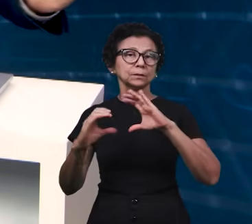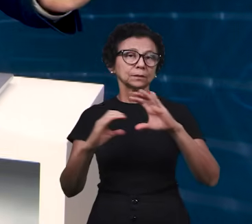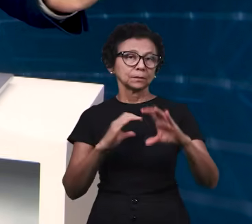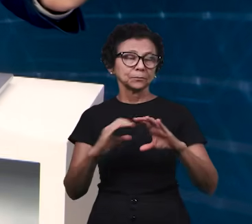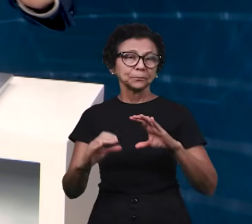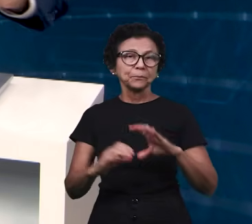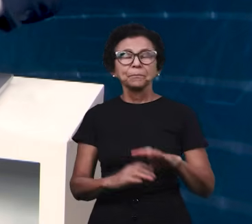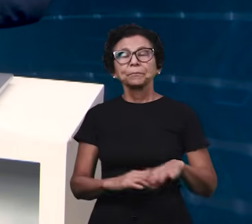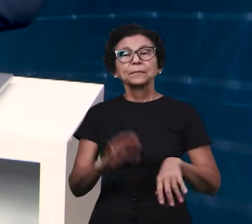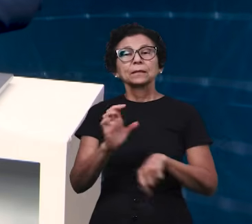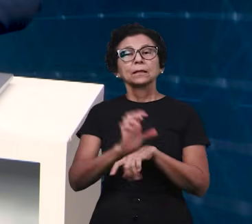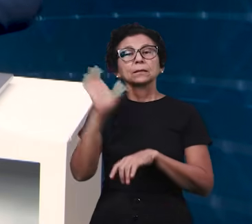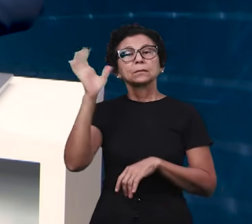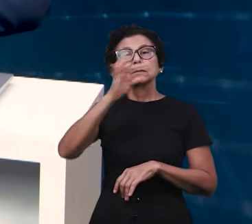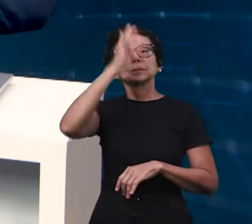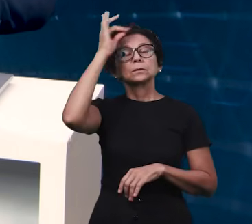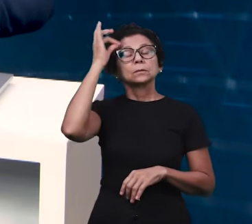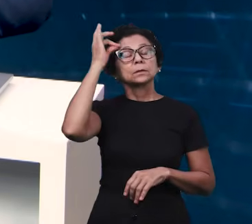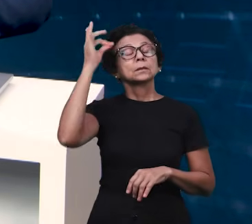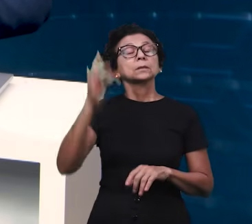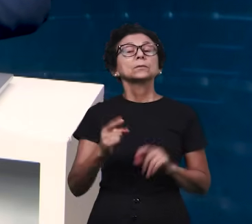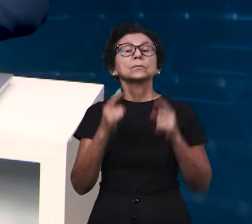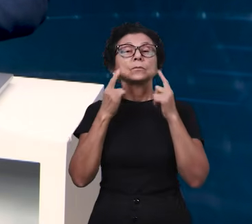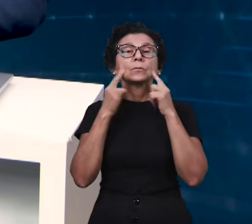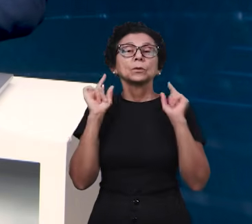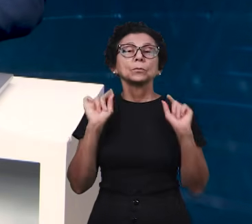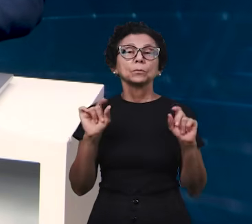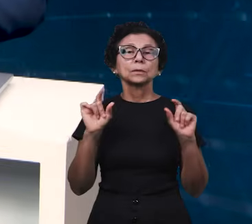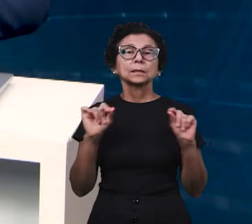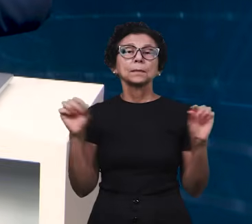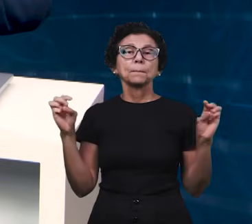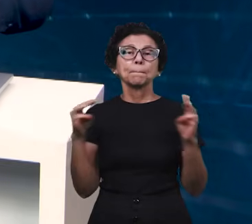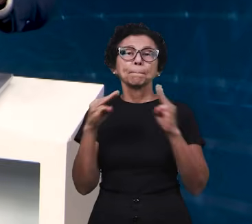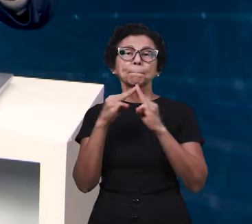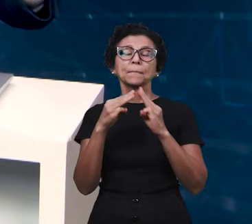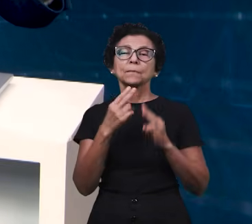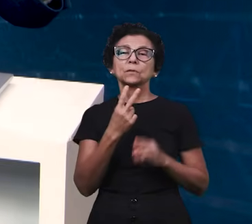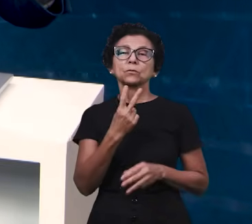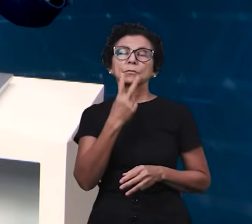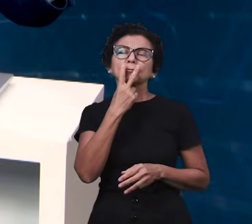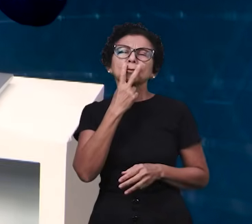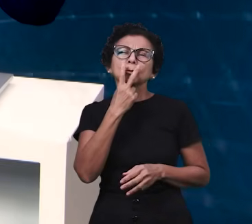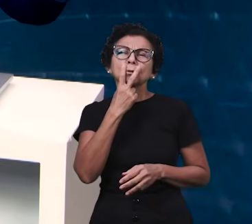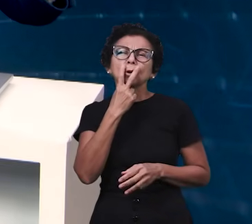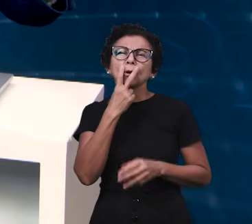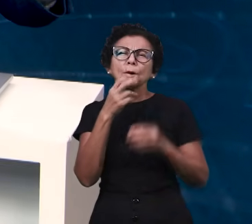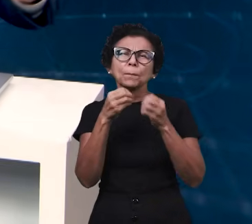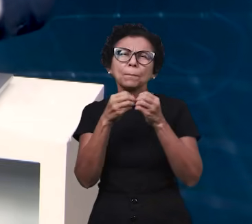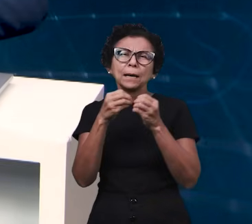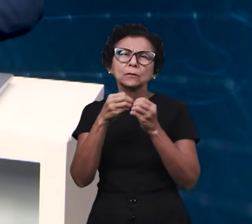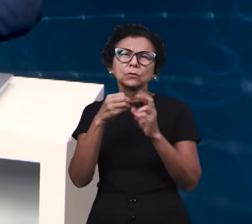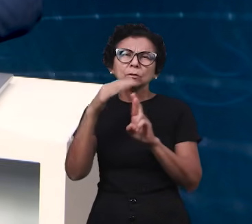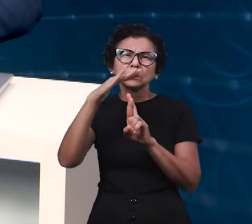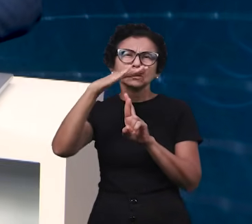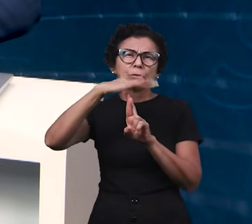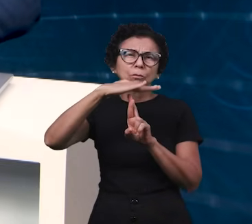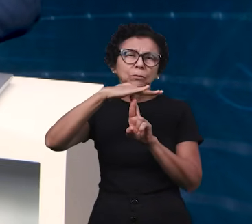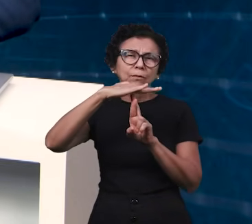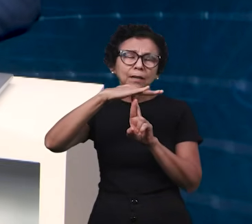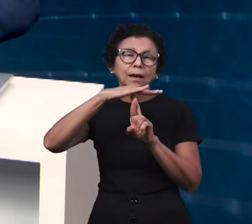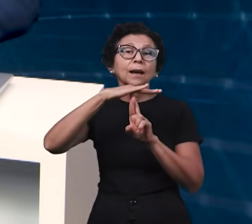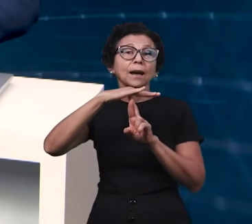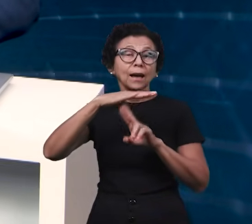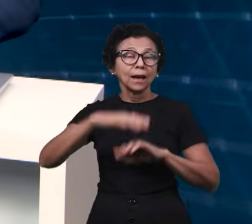E vamos falar do estado do Espírito Santo e vamos começar falando sobre o Manaim de Vitória, pertinho ali da